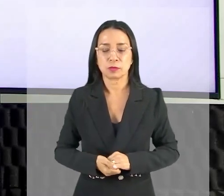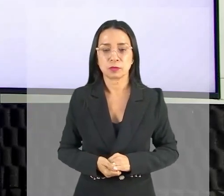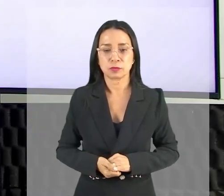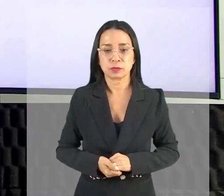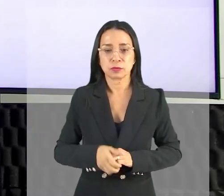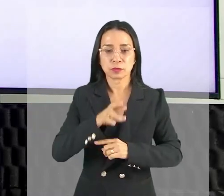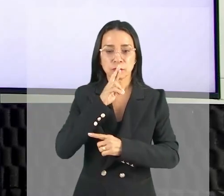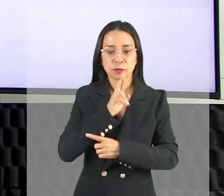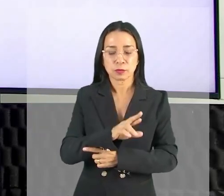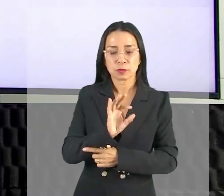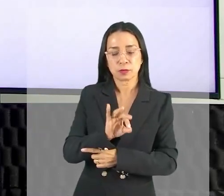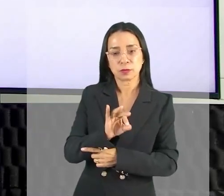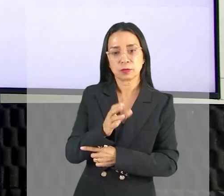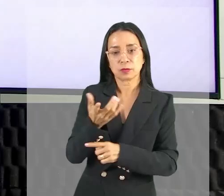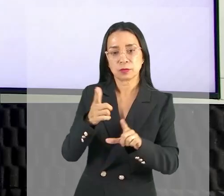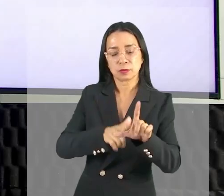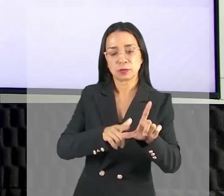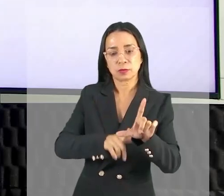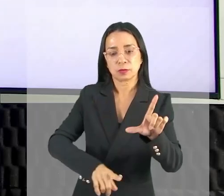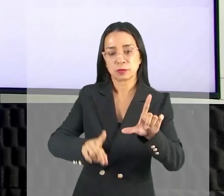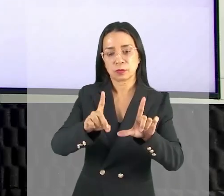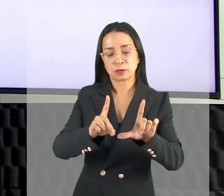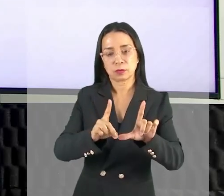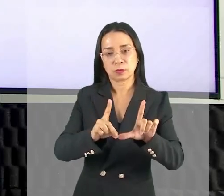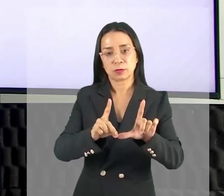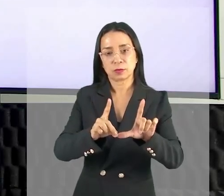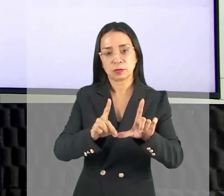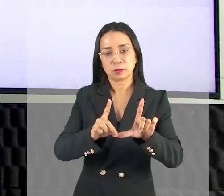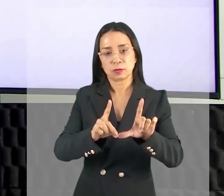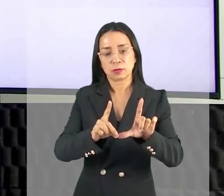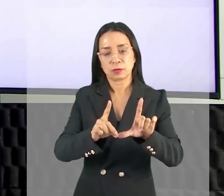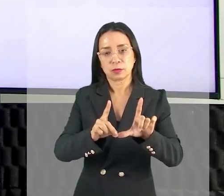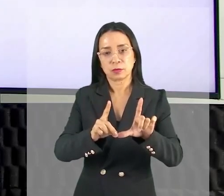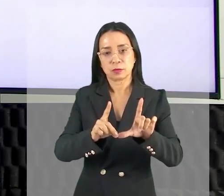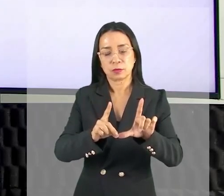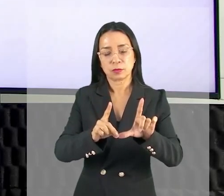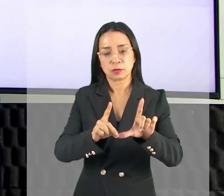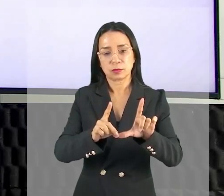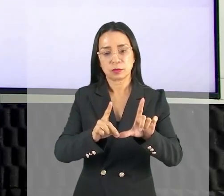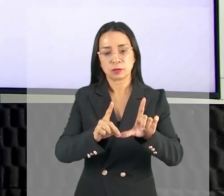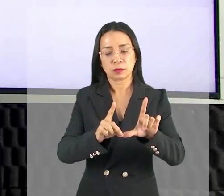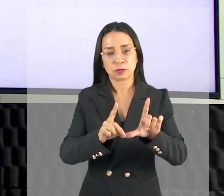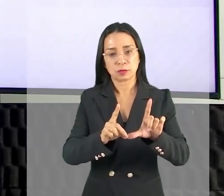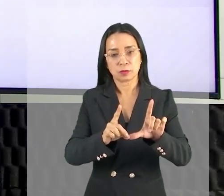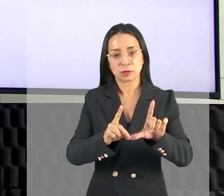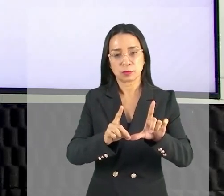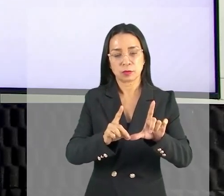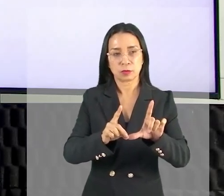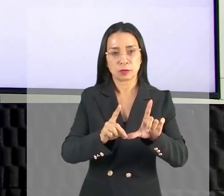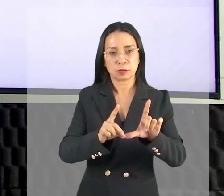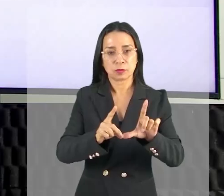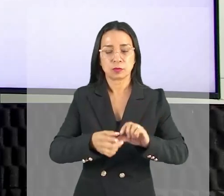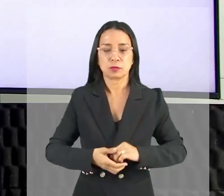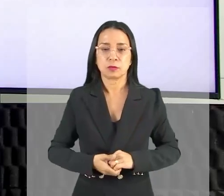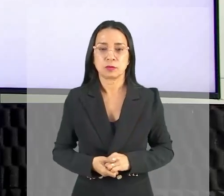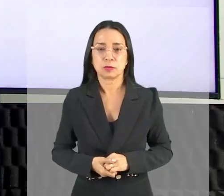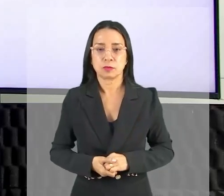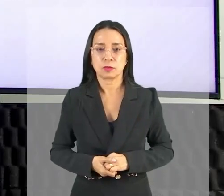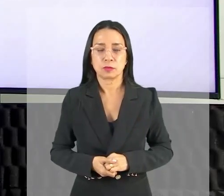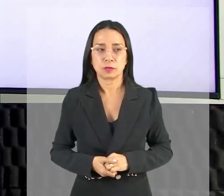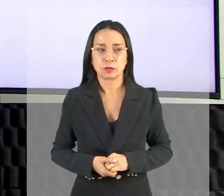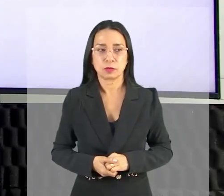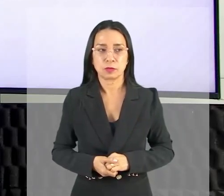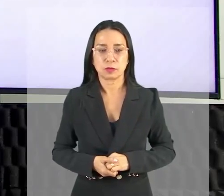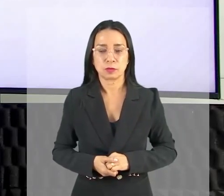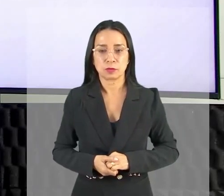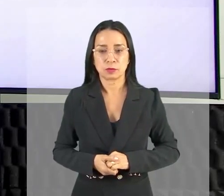a resposta certa, né, letra D, hemácias, que vai favorecer essa adaptação dos nossos jogadores lá na